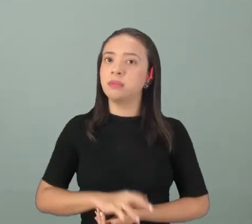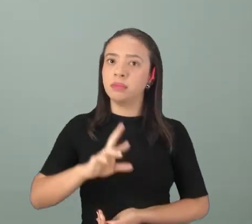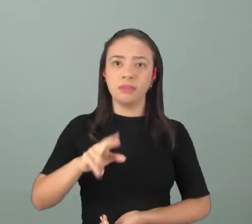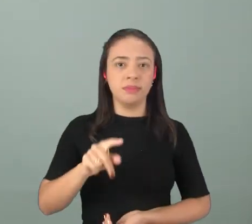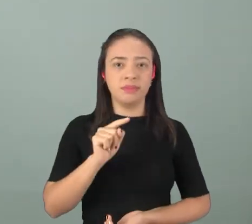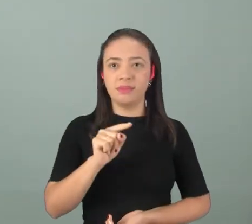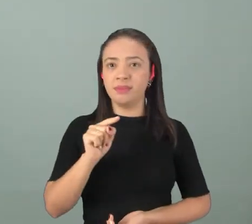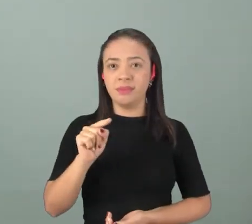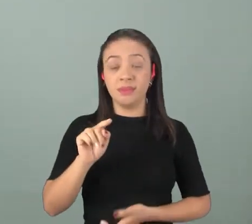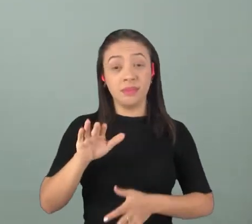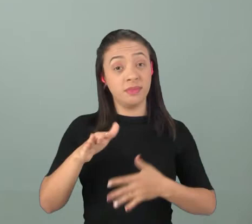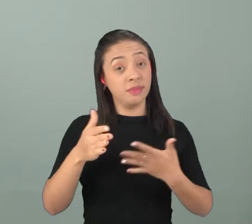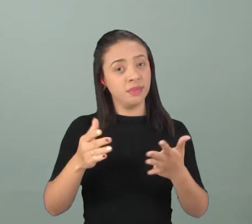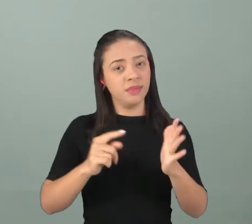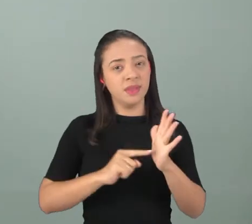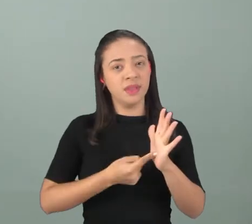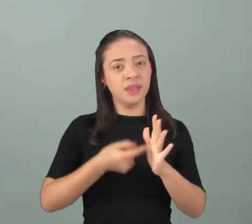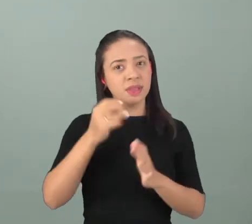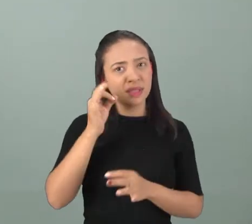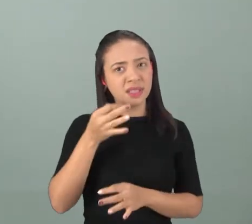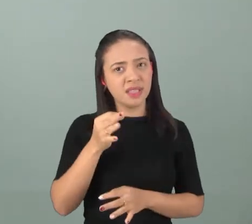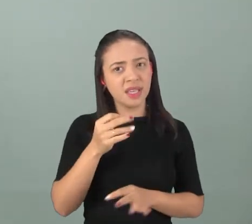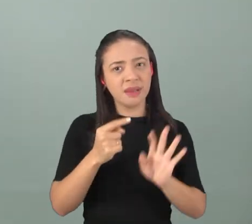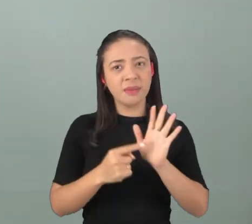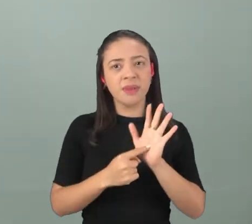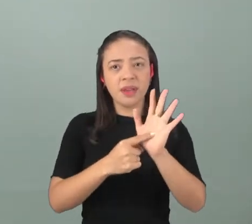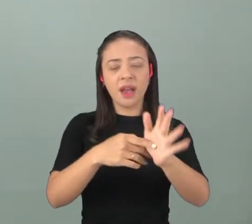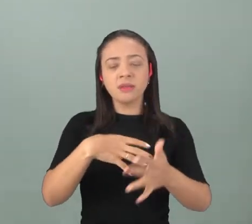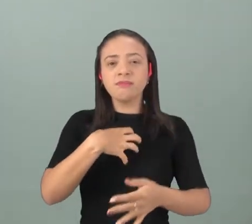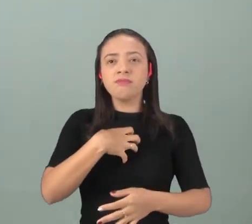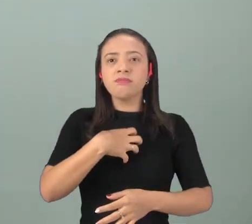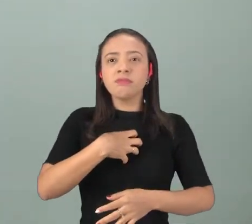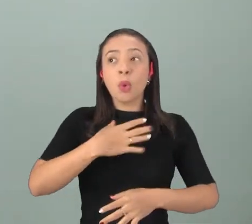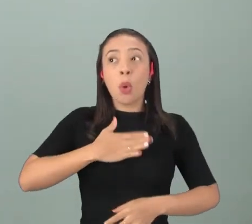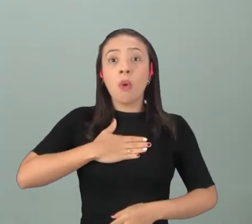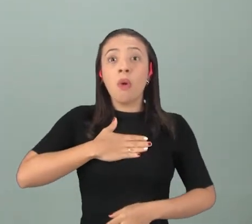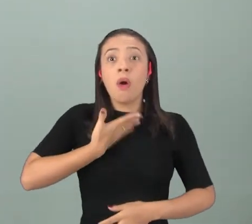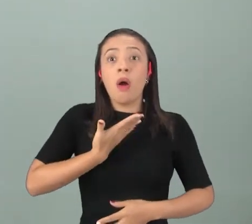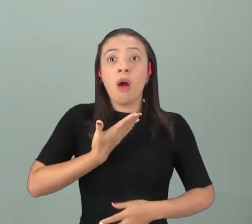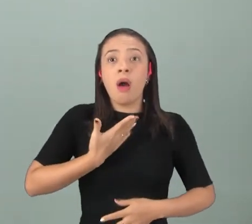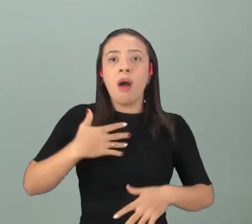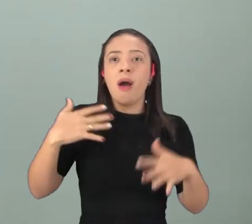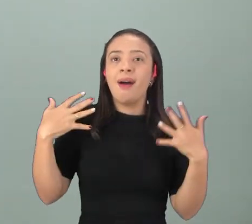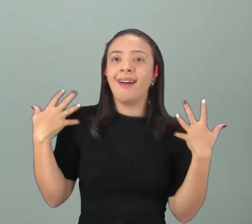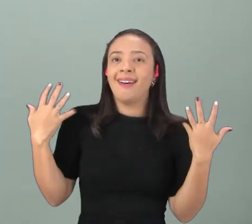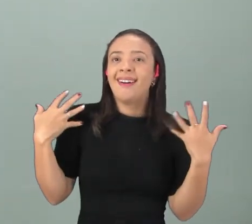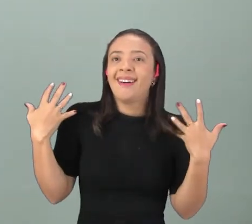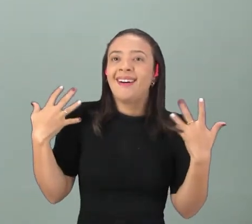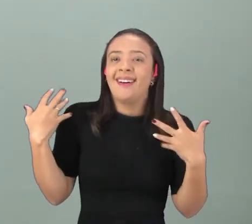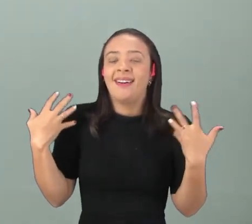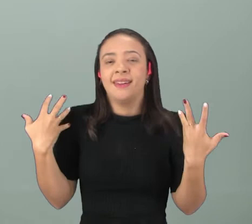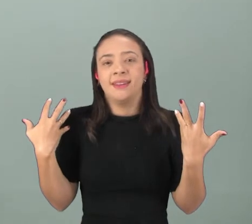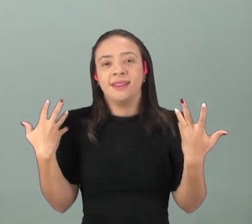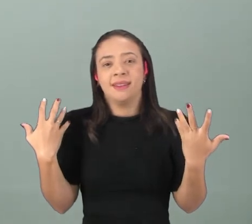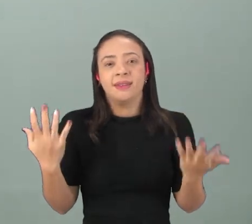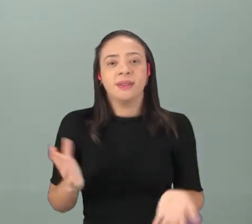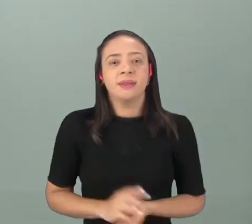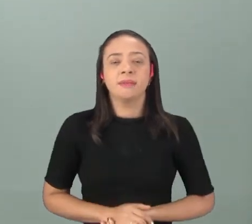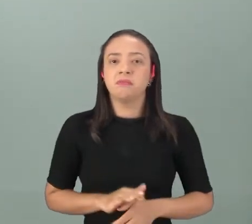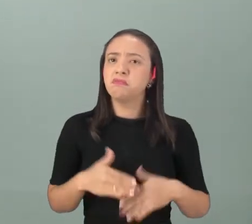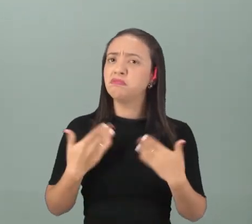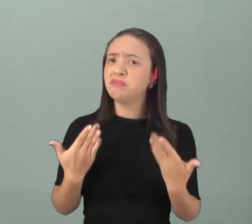reticência. Qual é o sinal que eu uso para demonstrar sentimento de susto, alegria ou